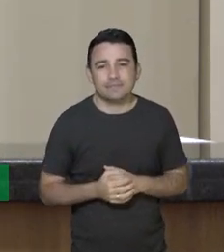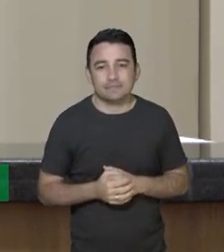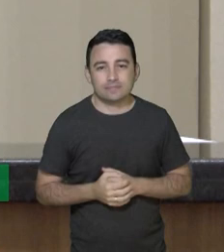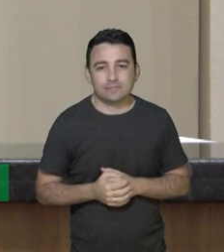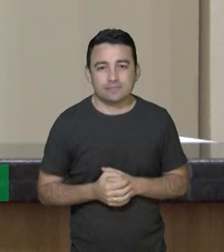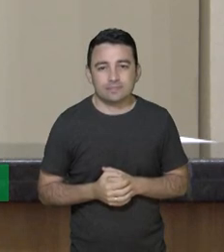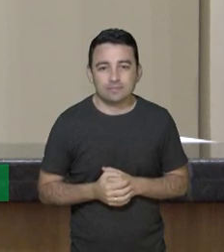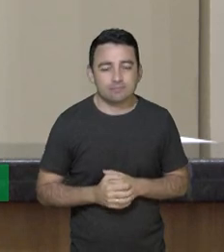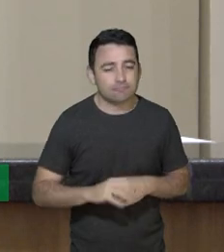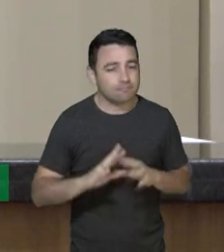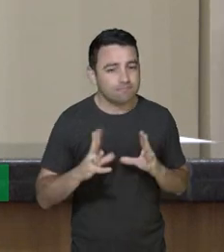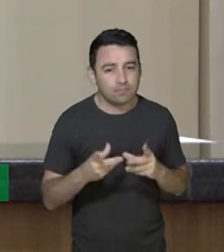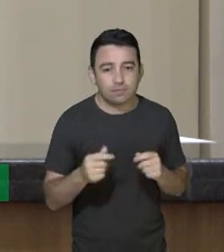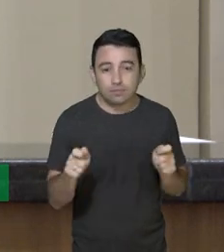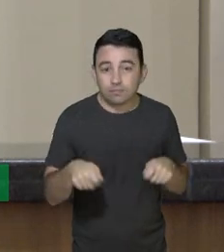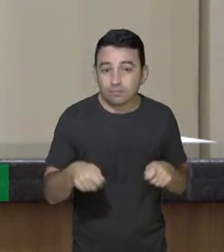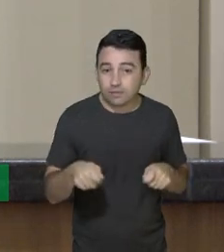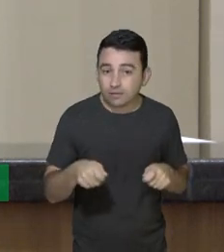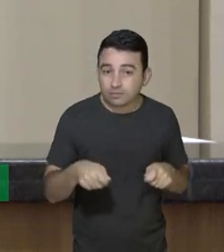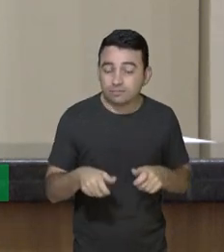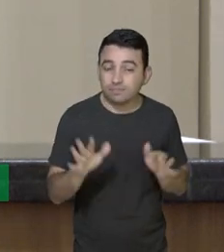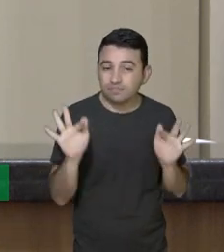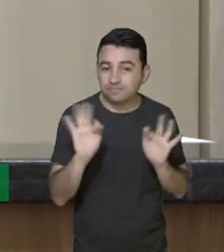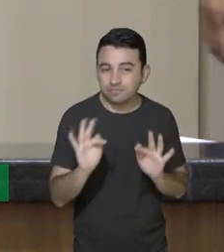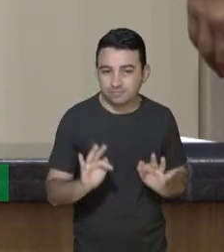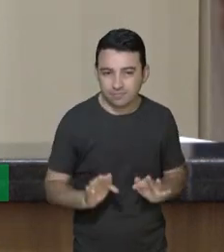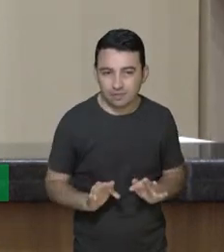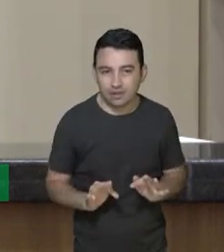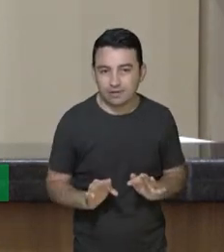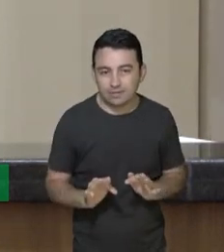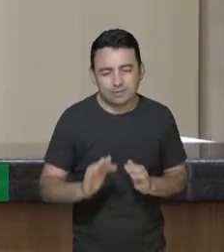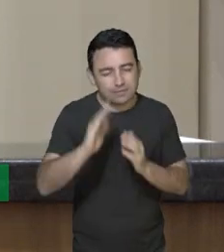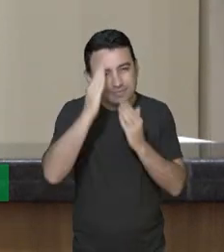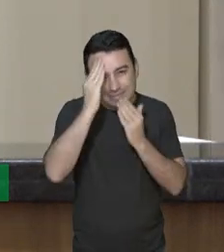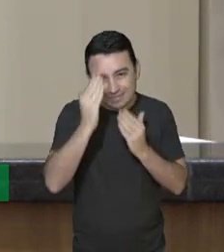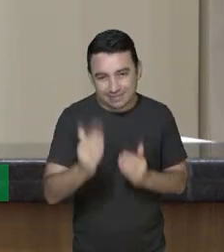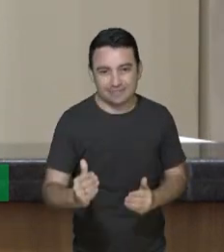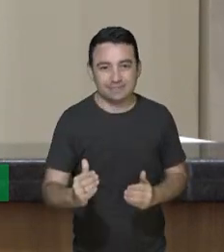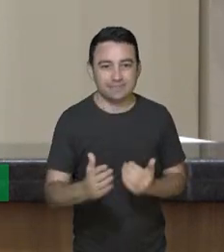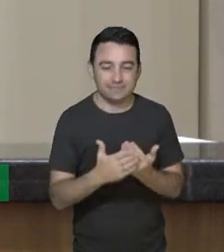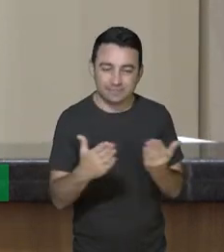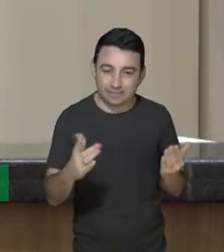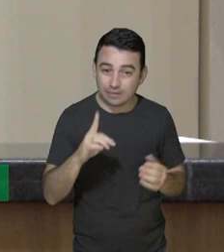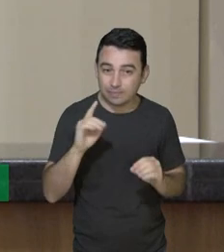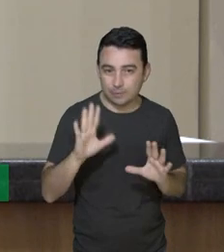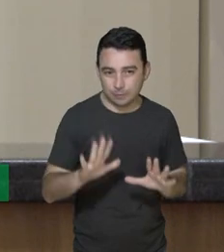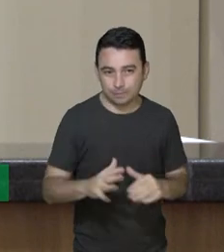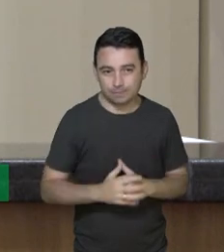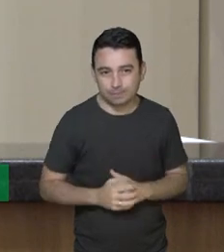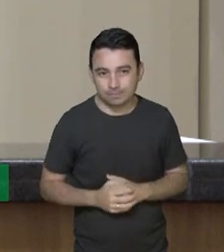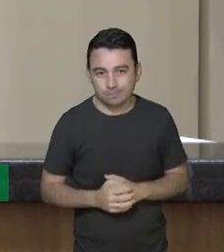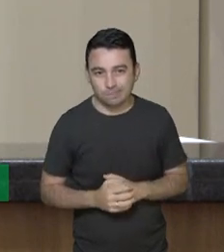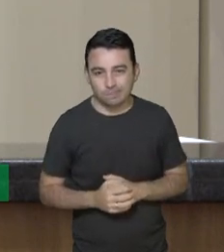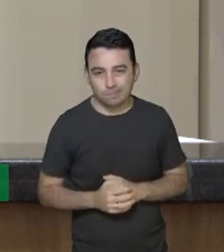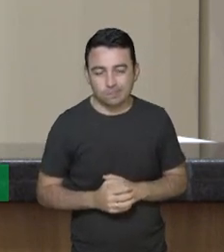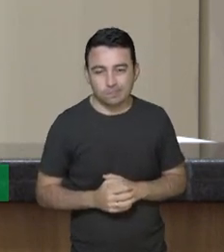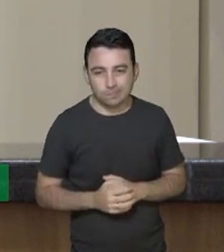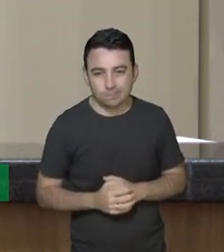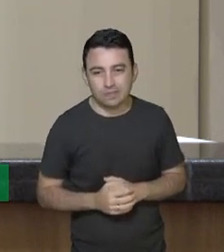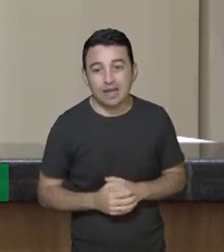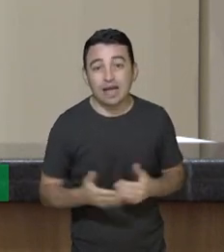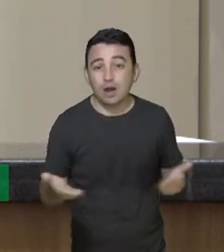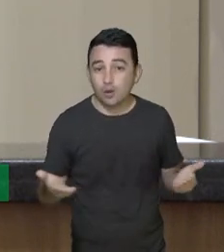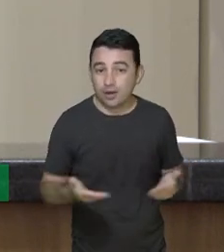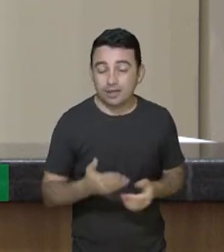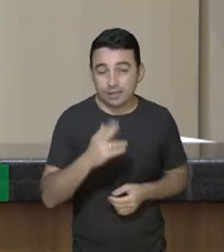que todos possam ser felizes. Muito obrigado pelas suas palavras, que Deus lhe abençoe. Ainda escrito o deputado